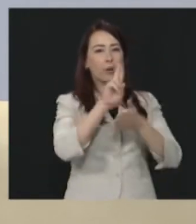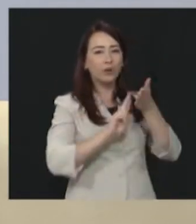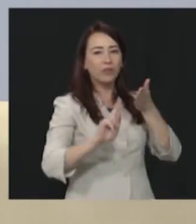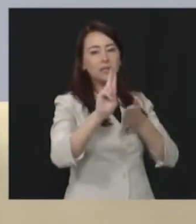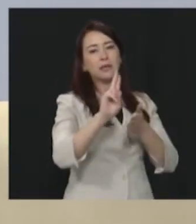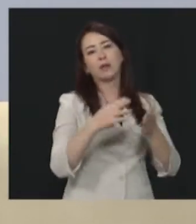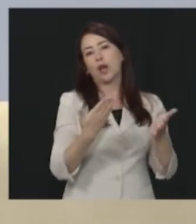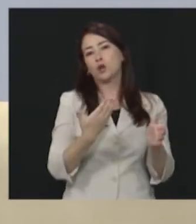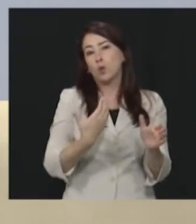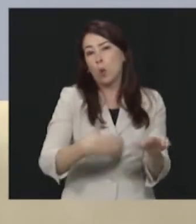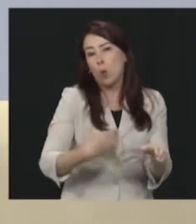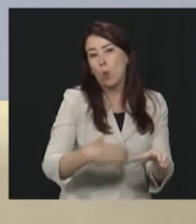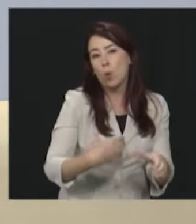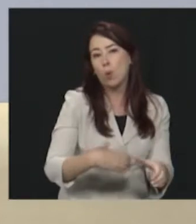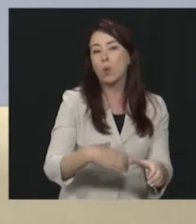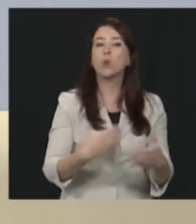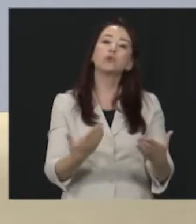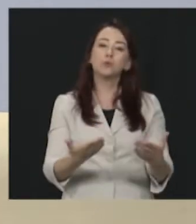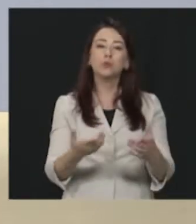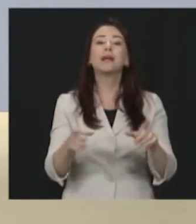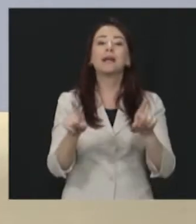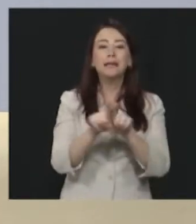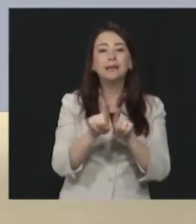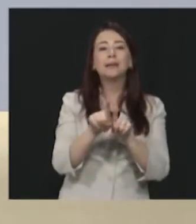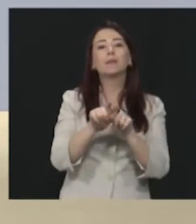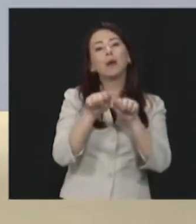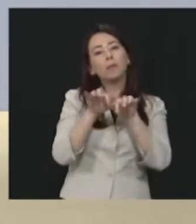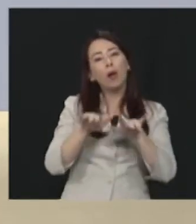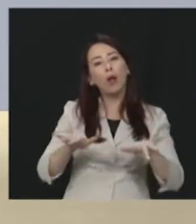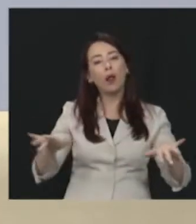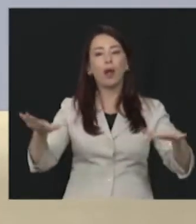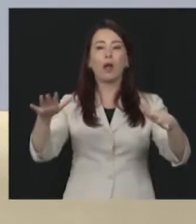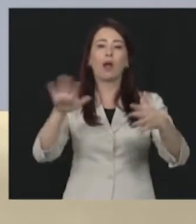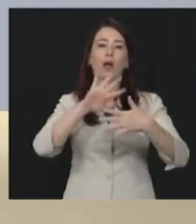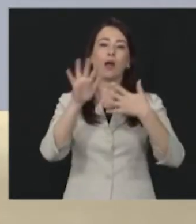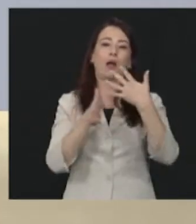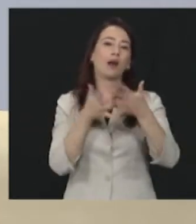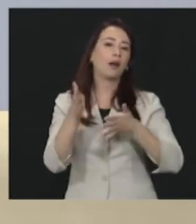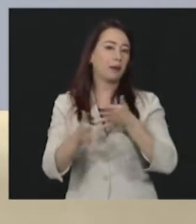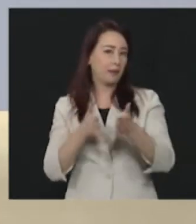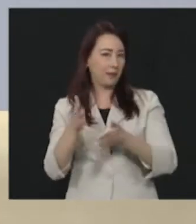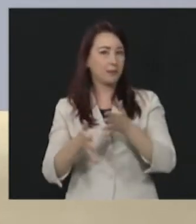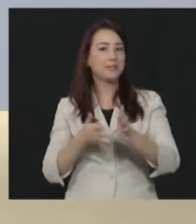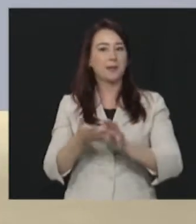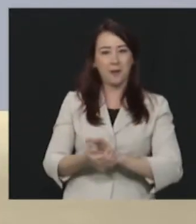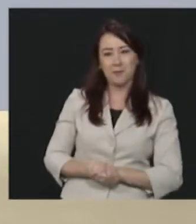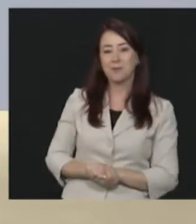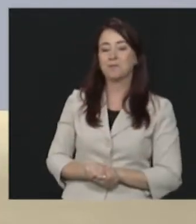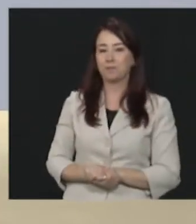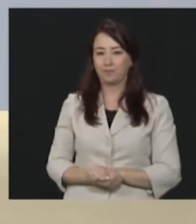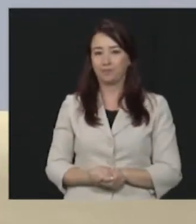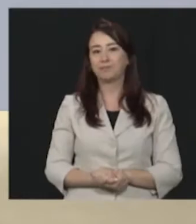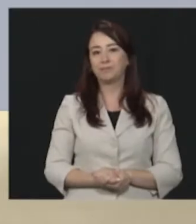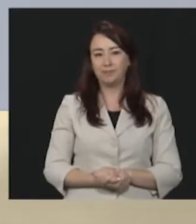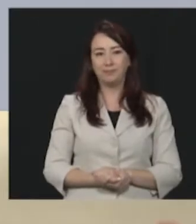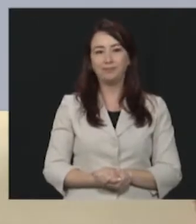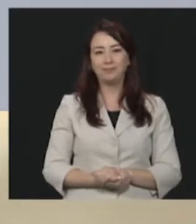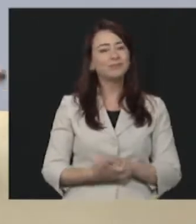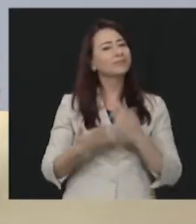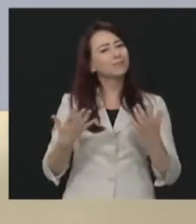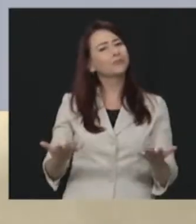concursos públicos e também uma popularização da língua de sinais. E como que